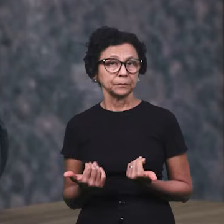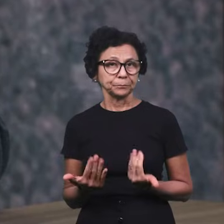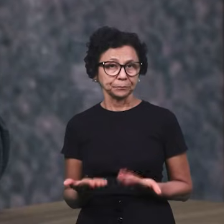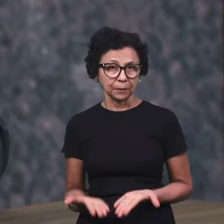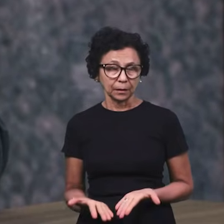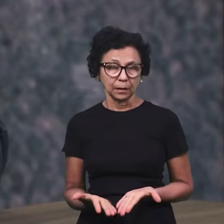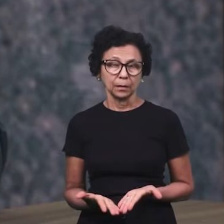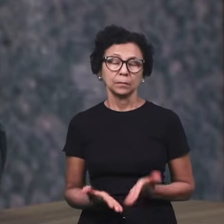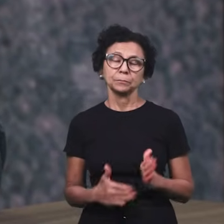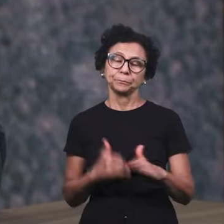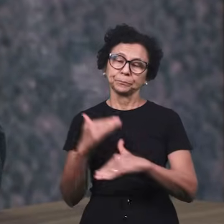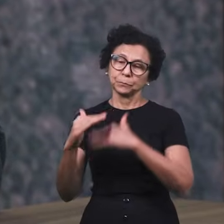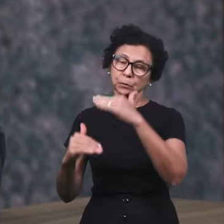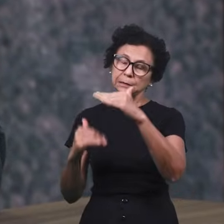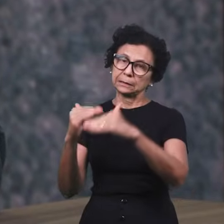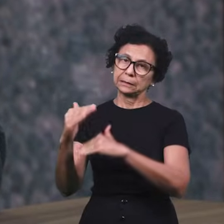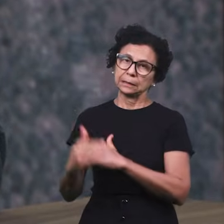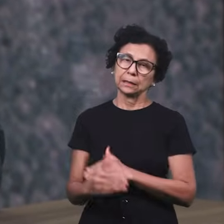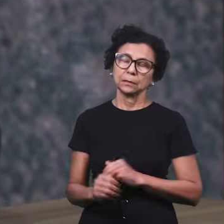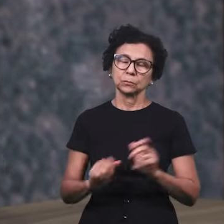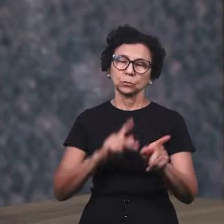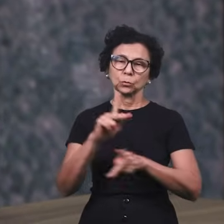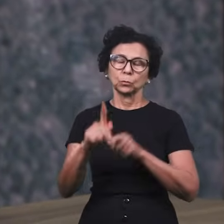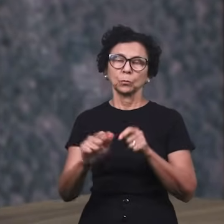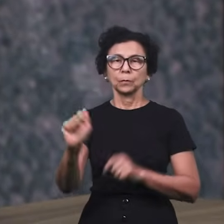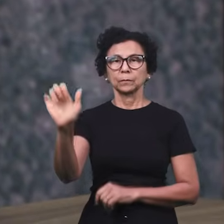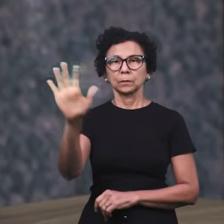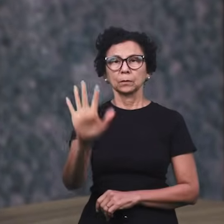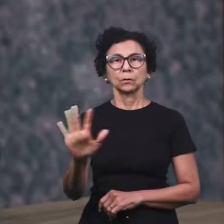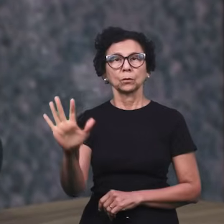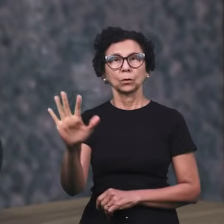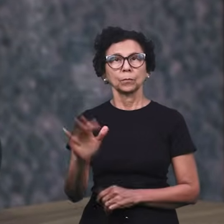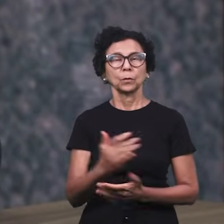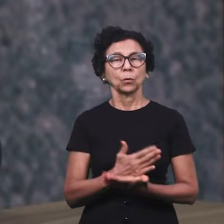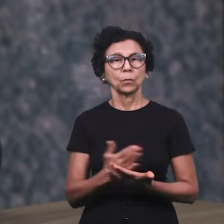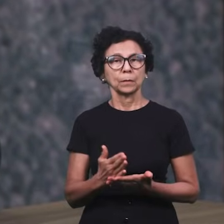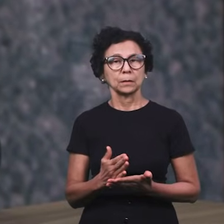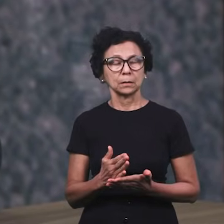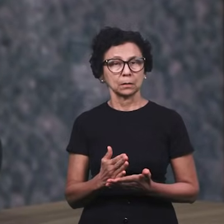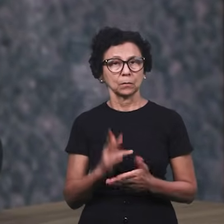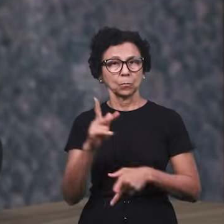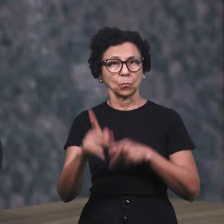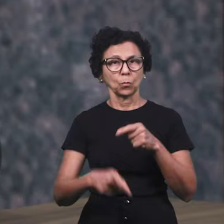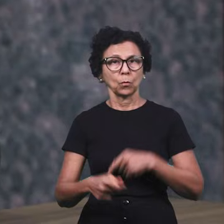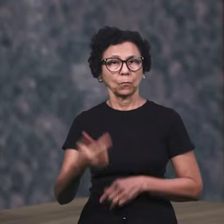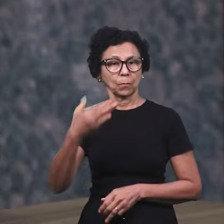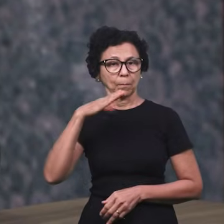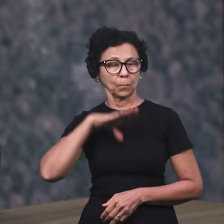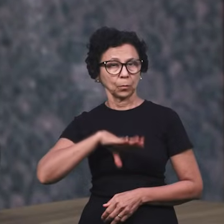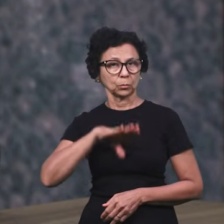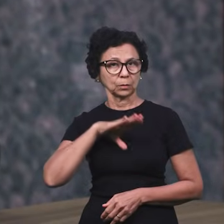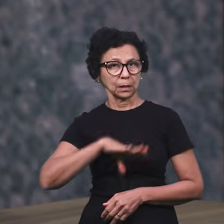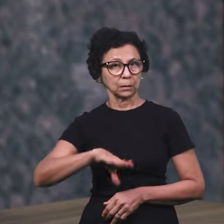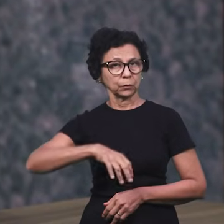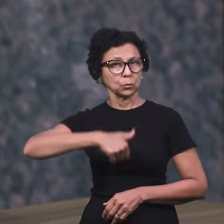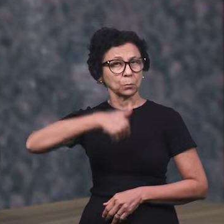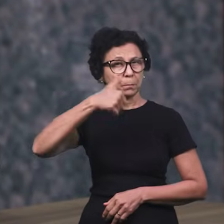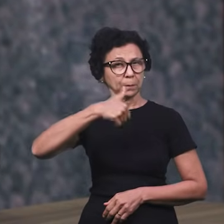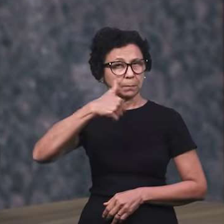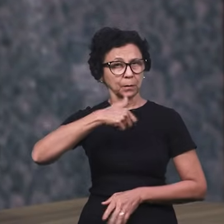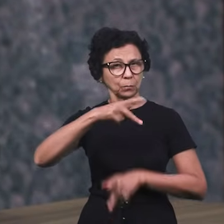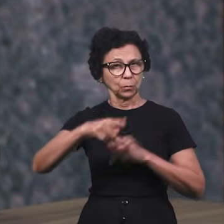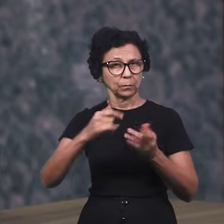no decorrer desse processo, os europeus, começando pelos portugueses, a quem coube serem pioneiros